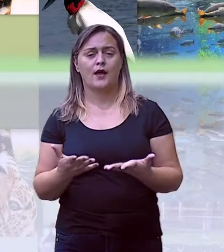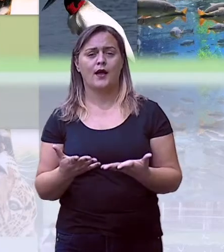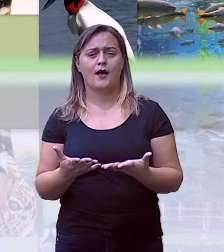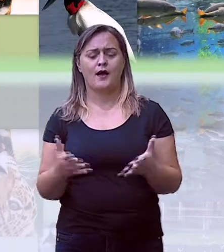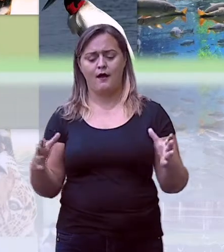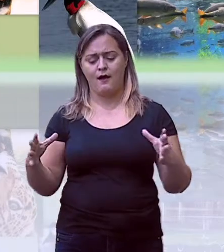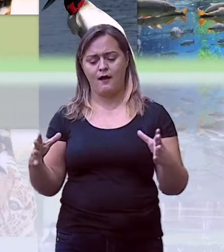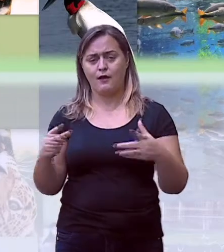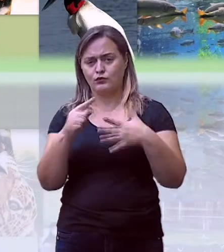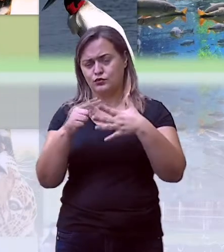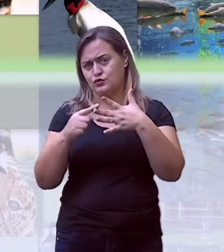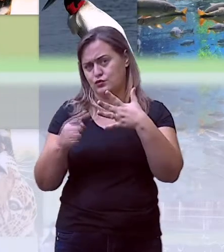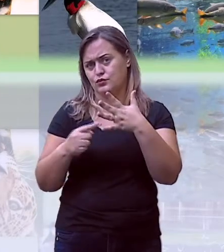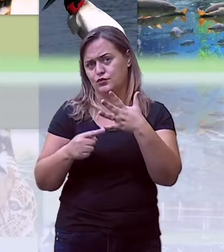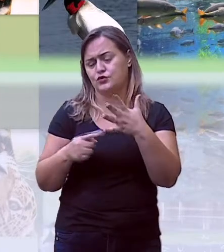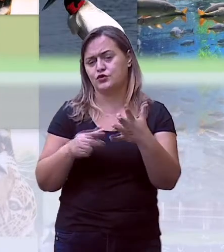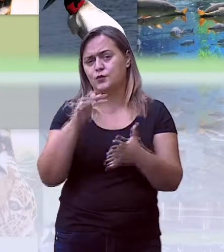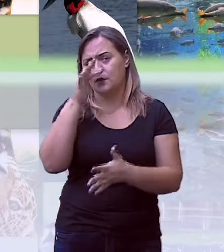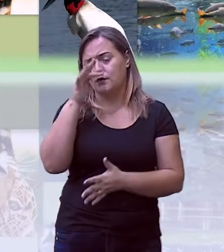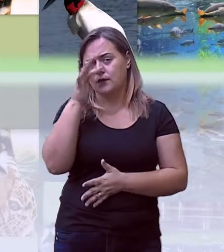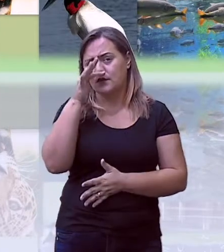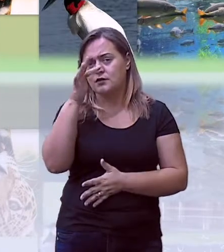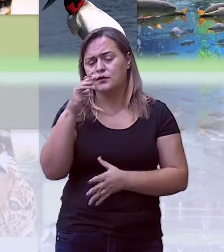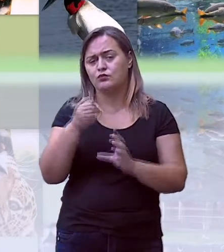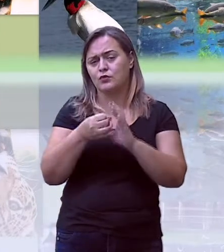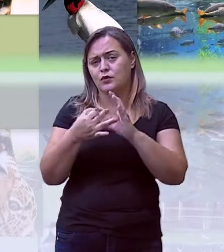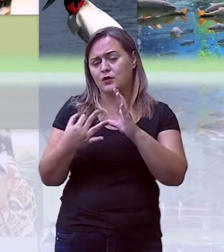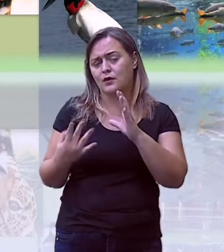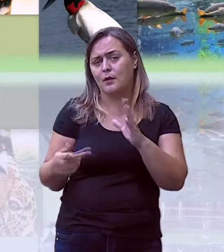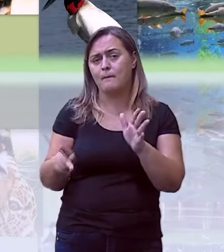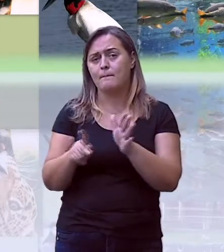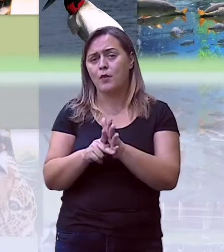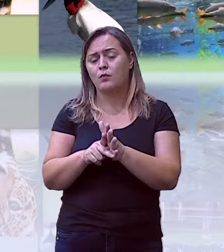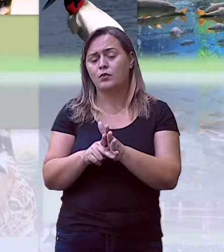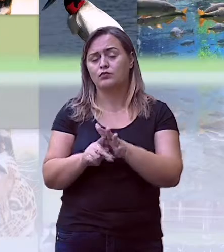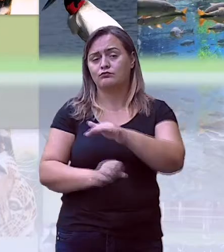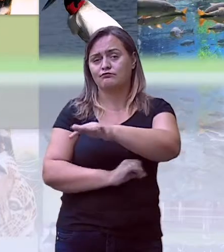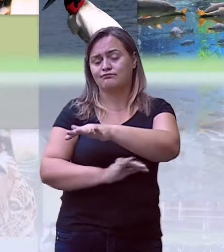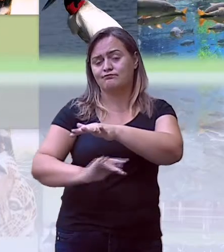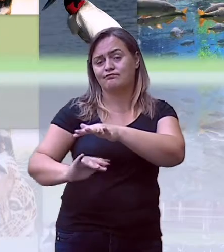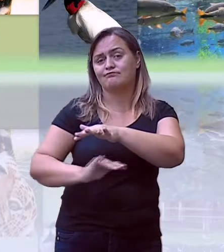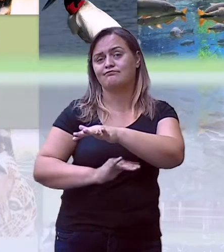região. A vegetação do Pantanal é muito